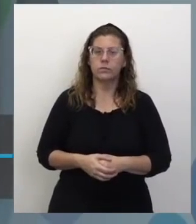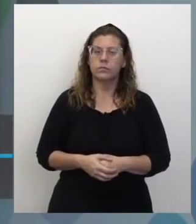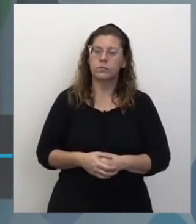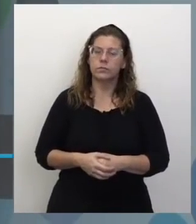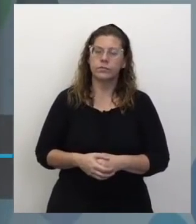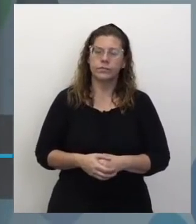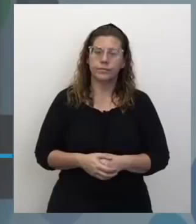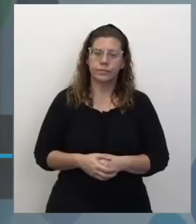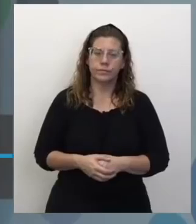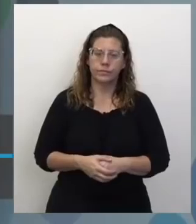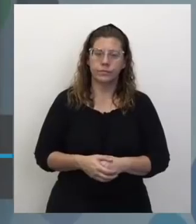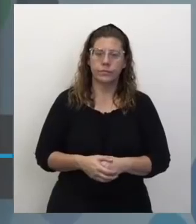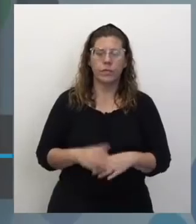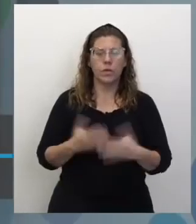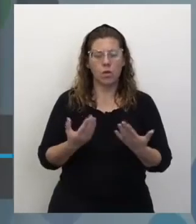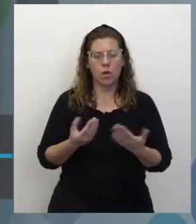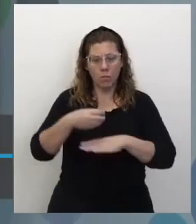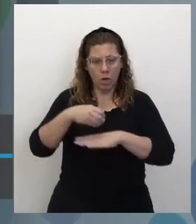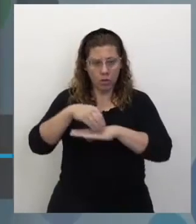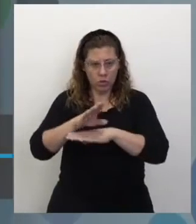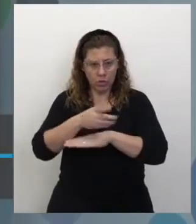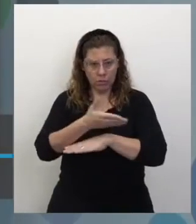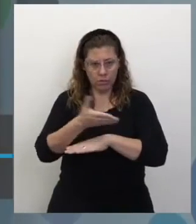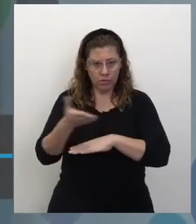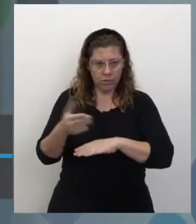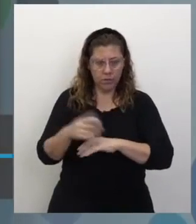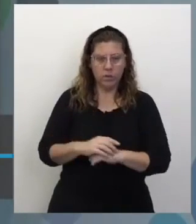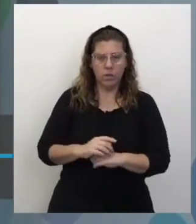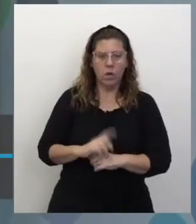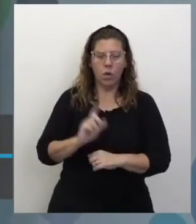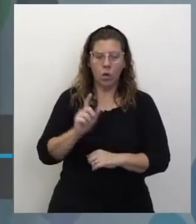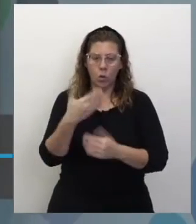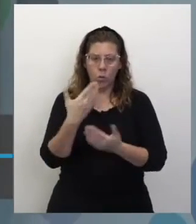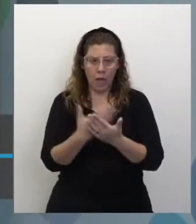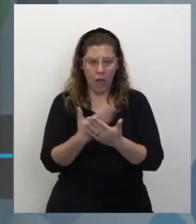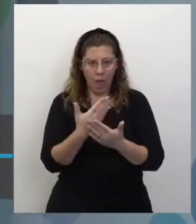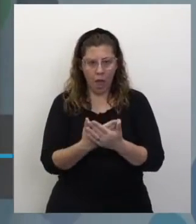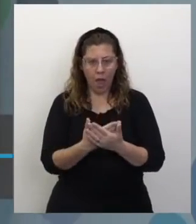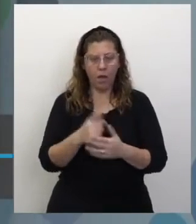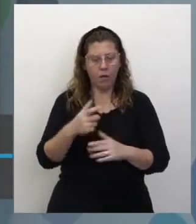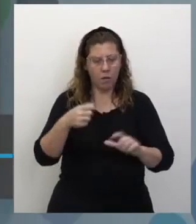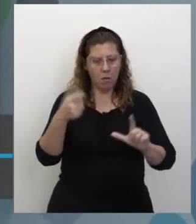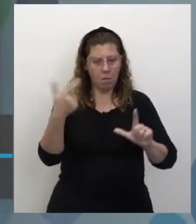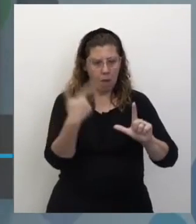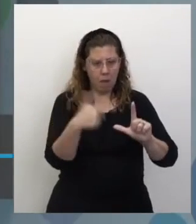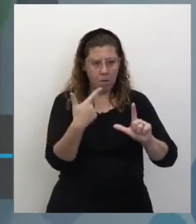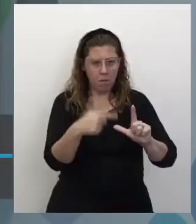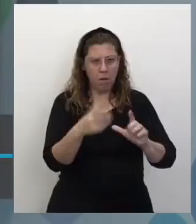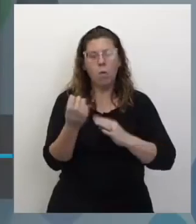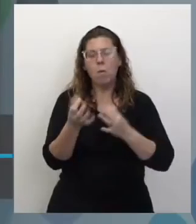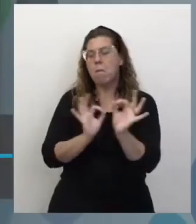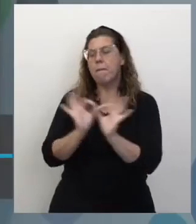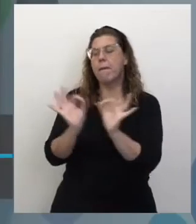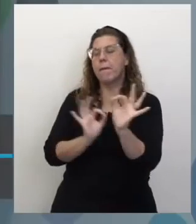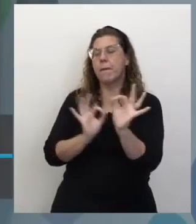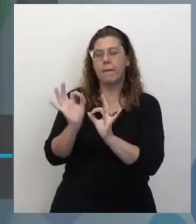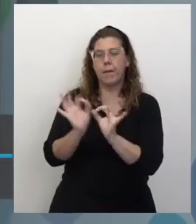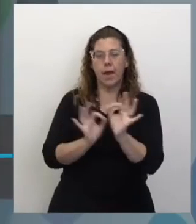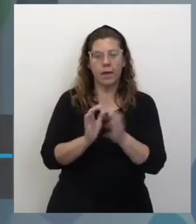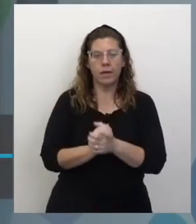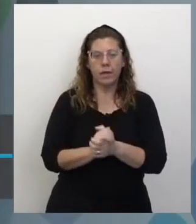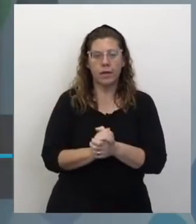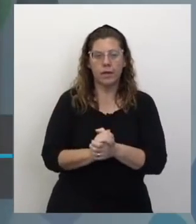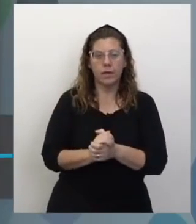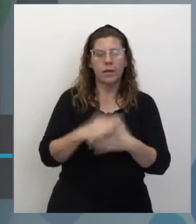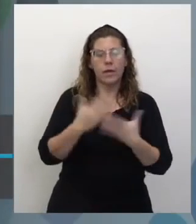tal, né? E aí, o que a gente sugere para vocês, né? Nas próximas aulas a gente vai ver outros memes aí também, como é que a gente cria esses memes, né? E aí